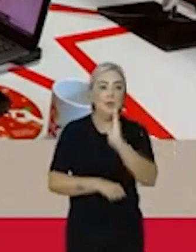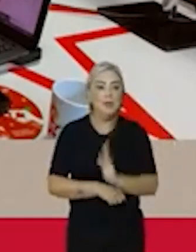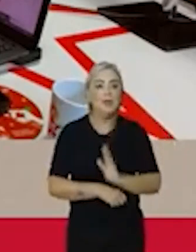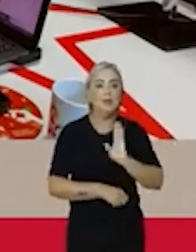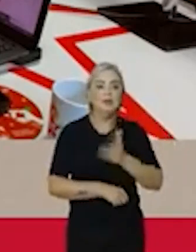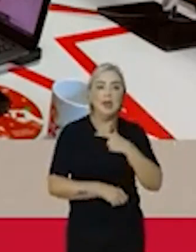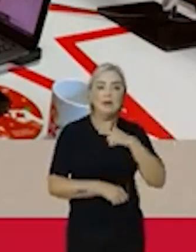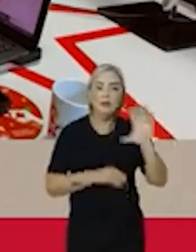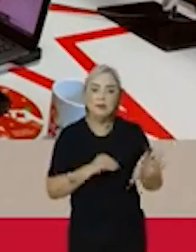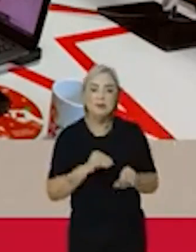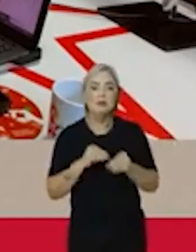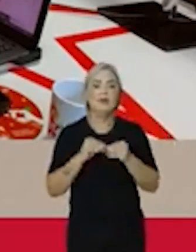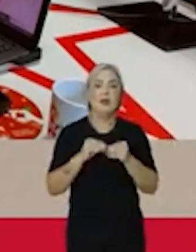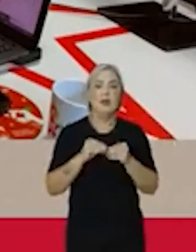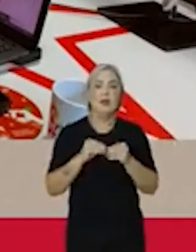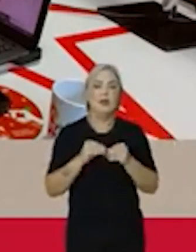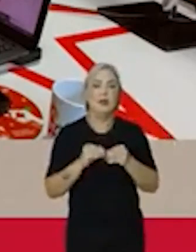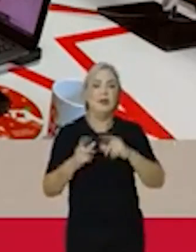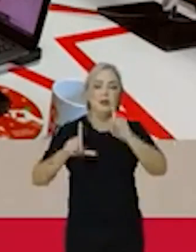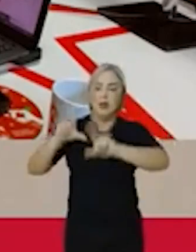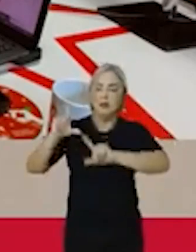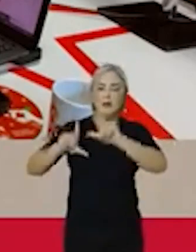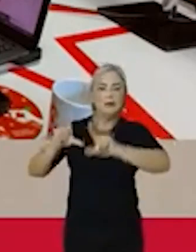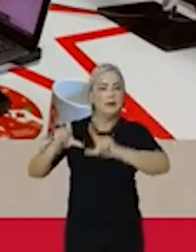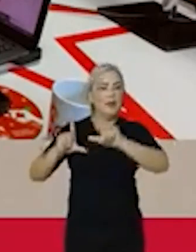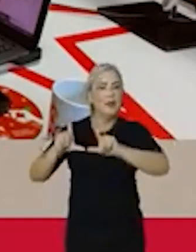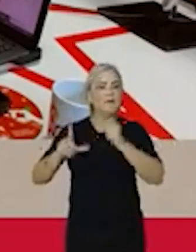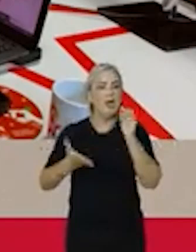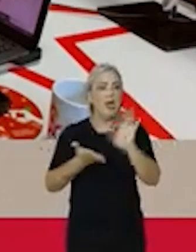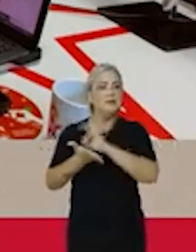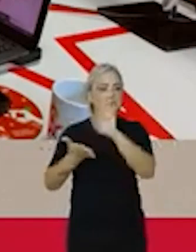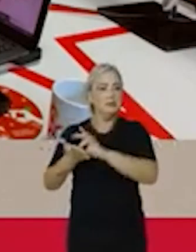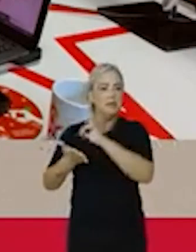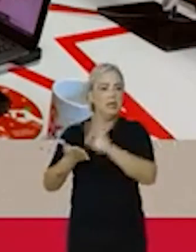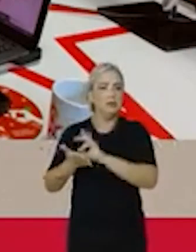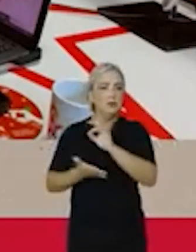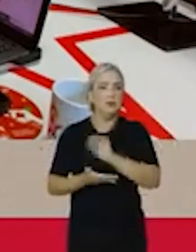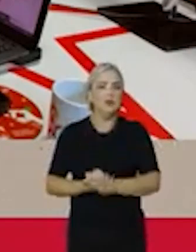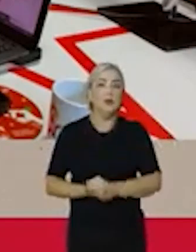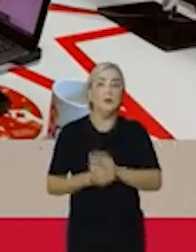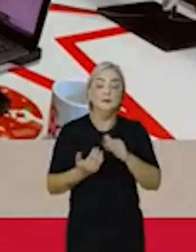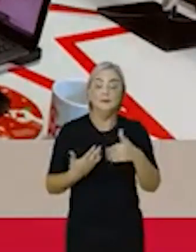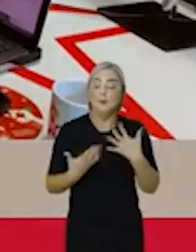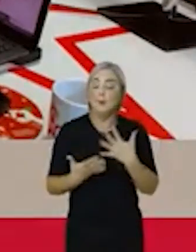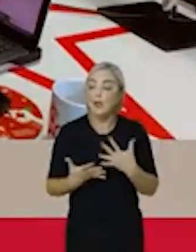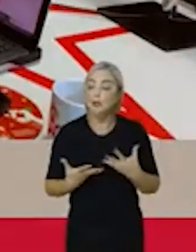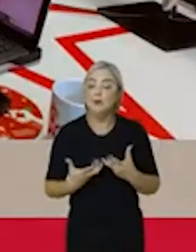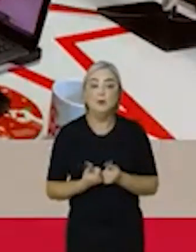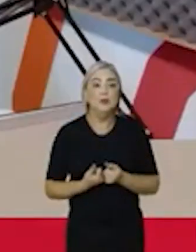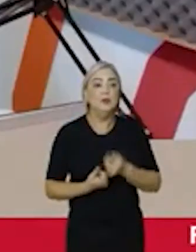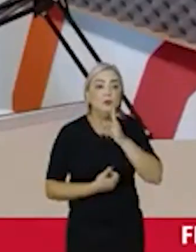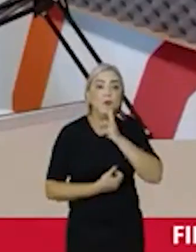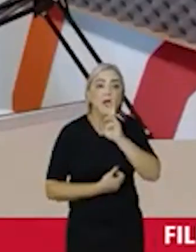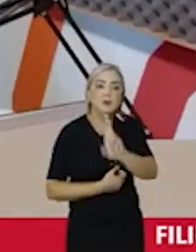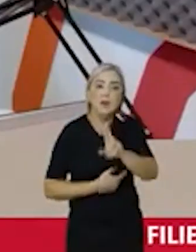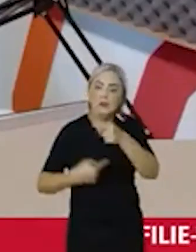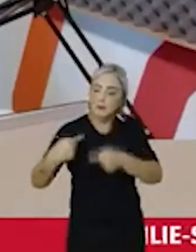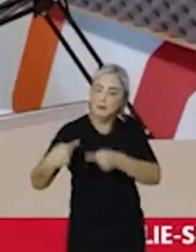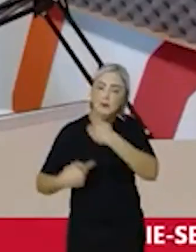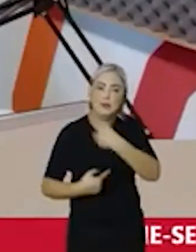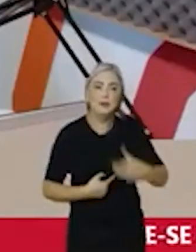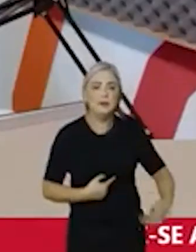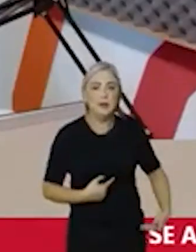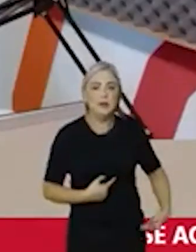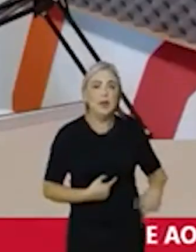já faz parte das TVs a cabo e por assinatura. Então, tudo isso foi fruto de uma política pública. Eles